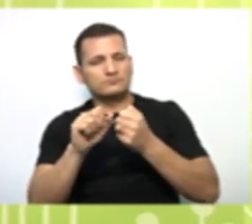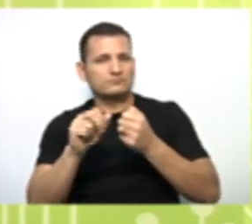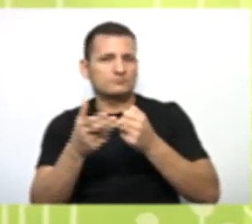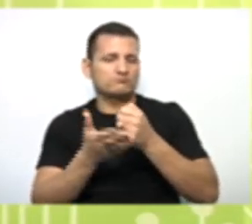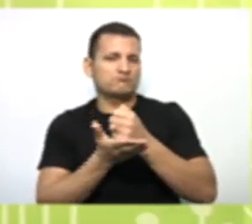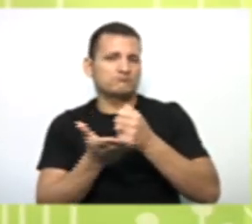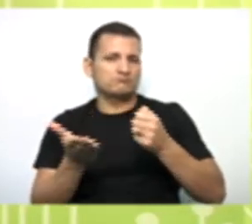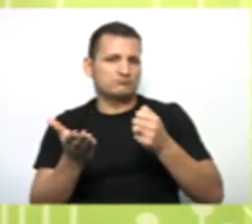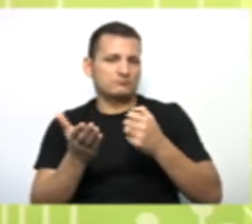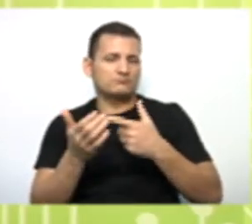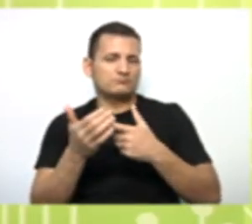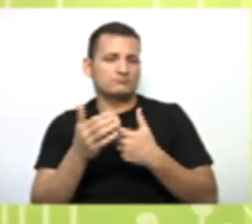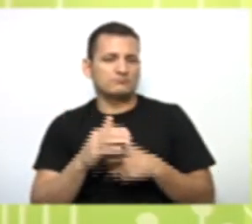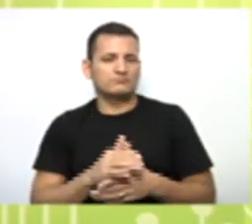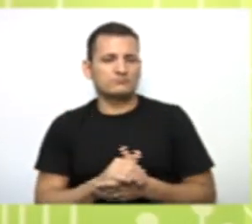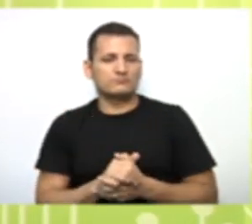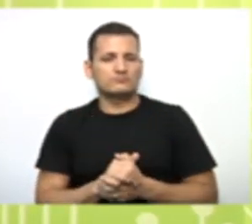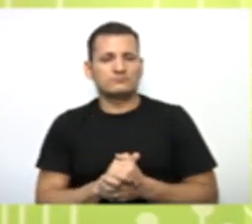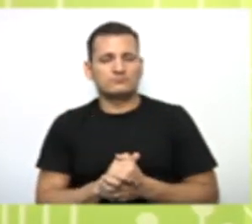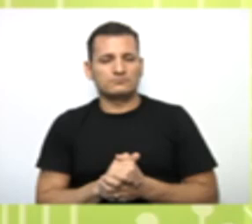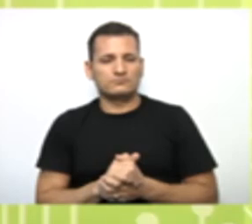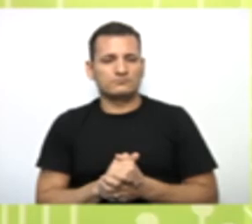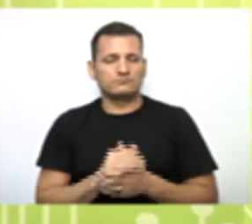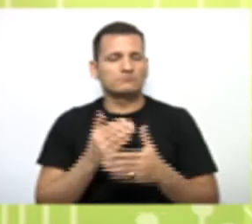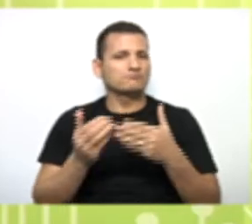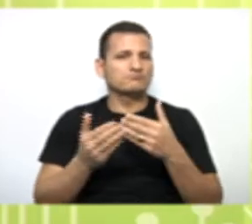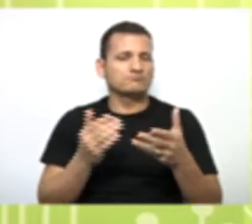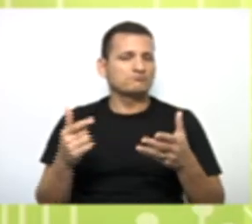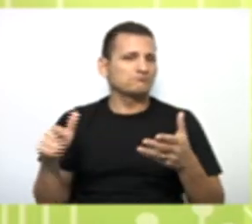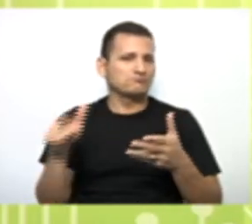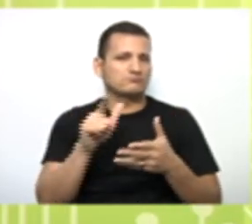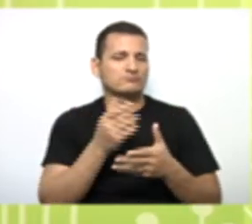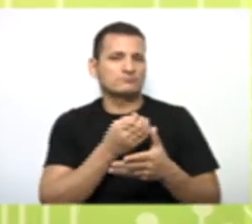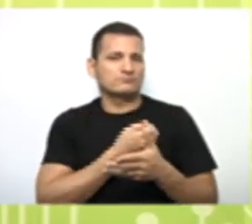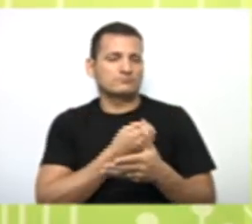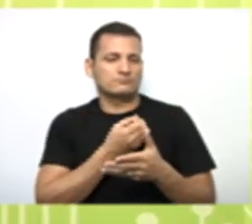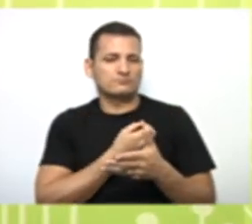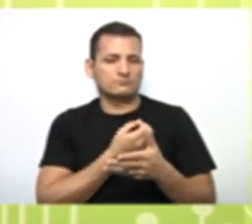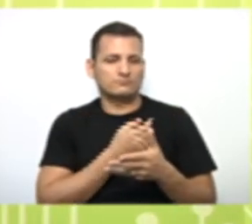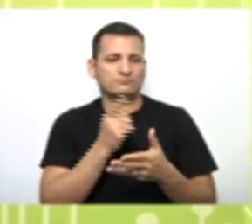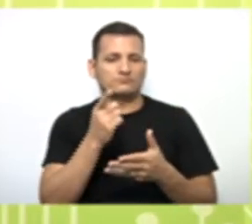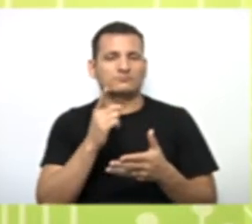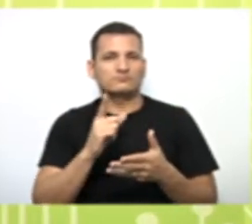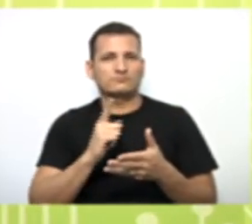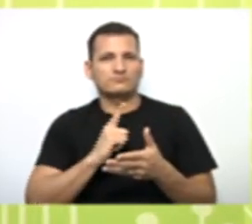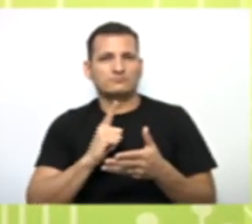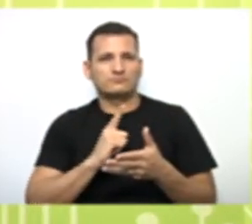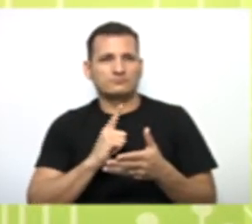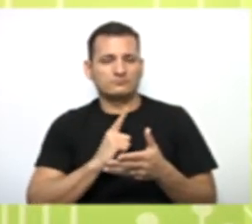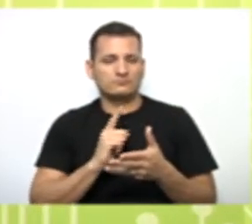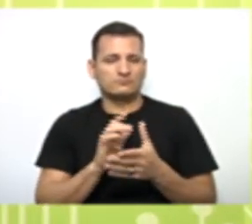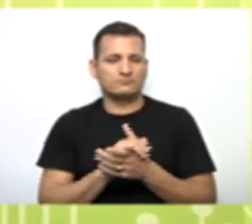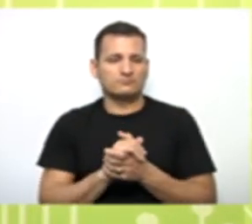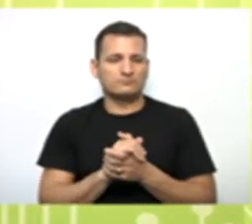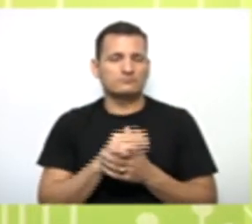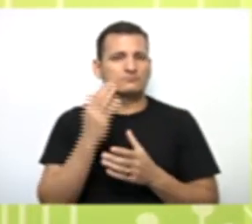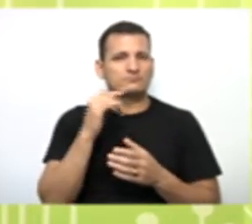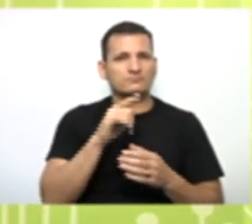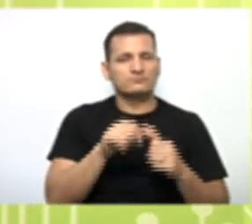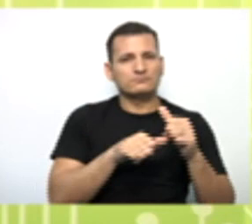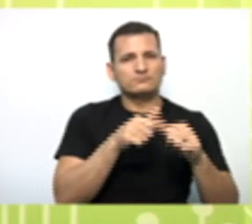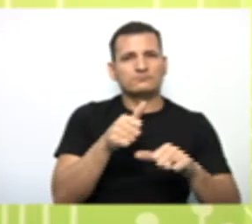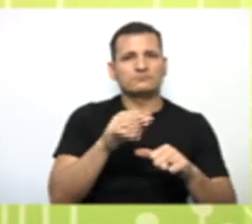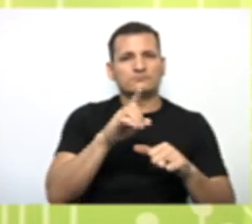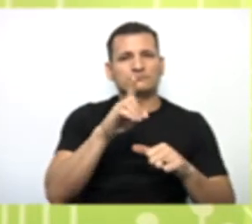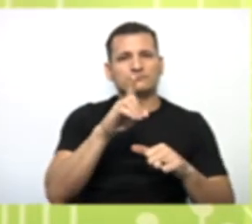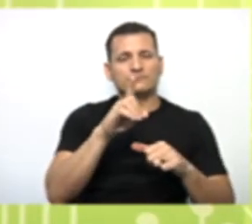esse exercício aí à vontade. Em qualquer outra base, né, então você tem, eu sei transformar decimal para